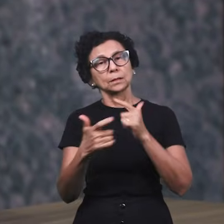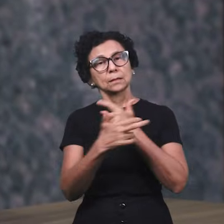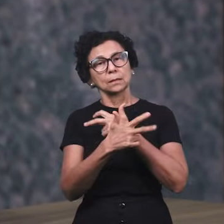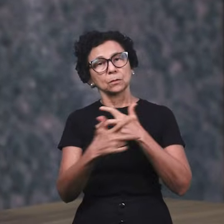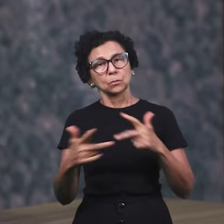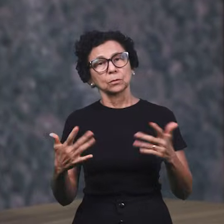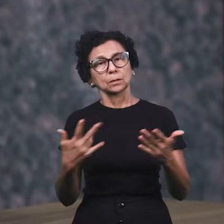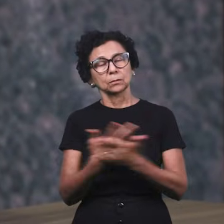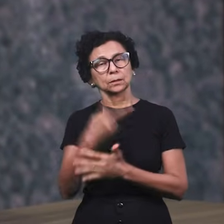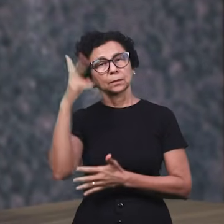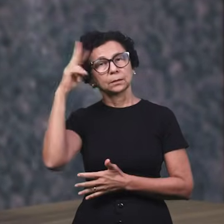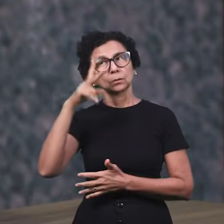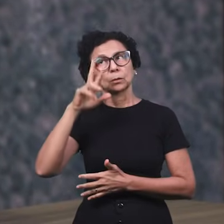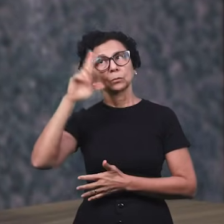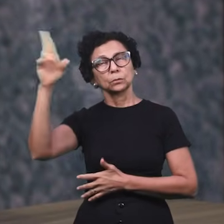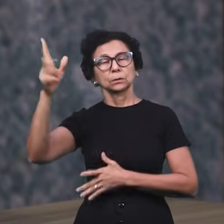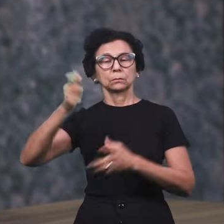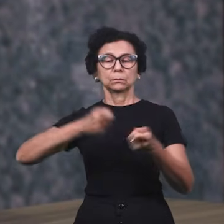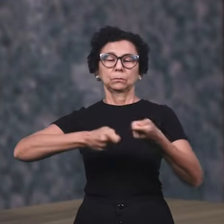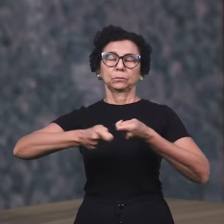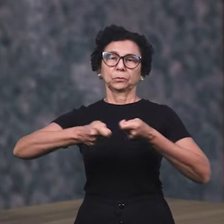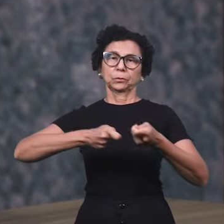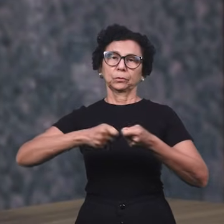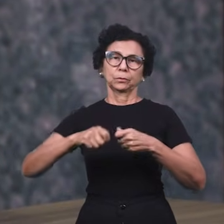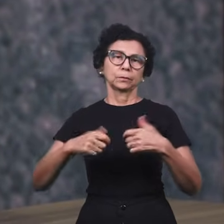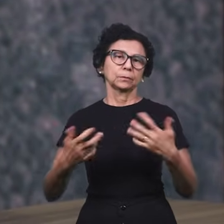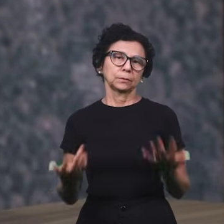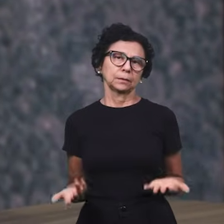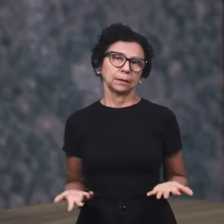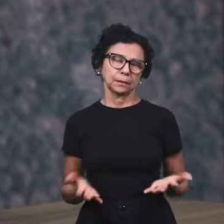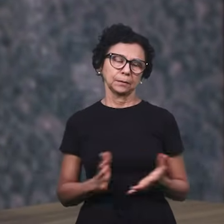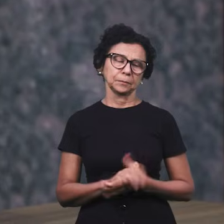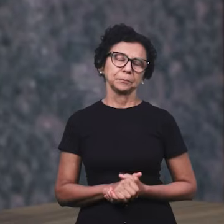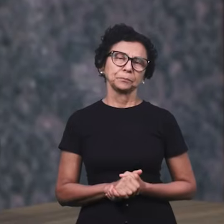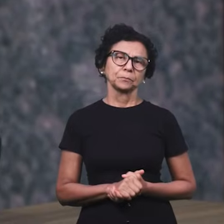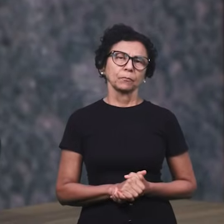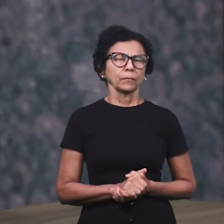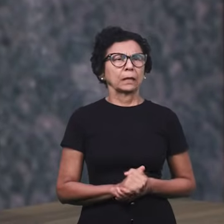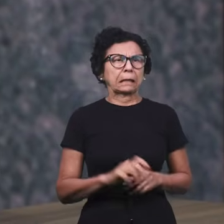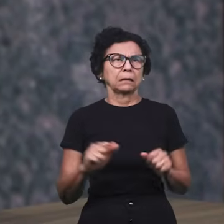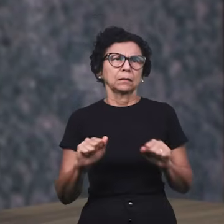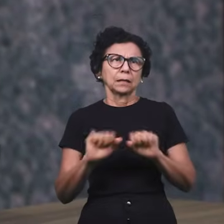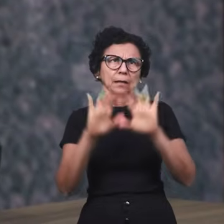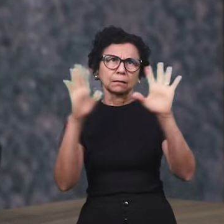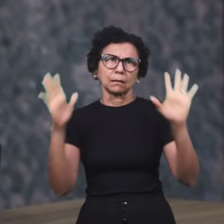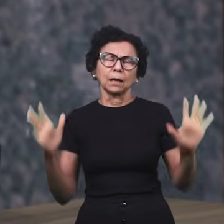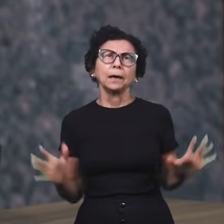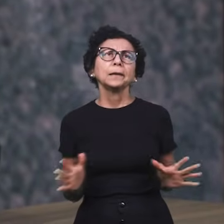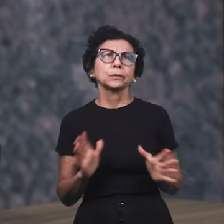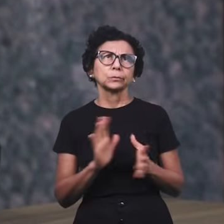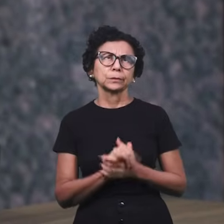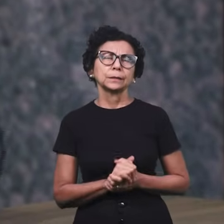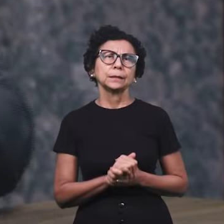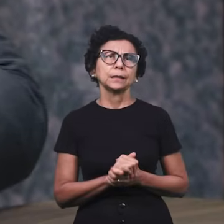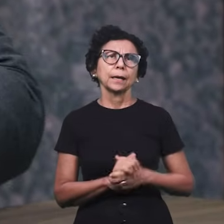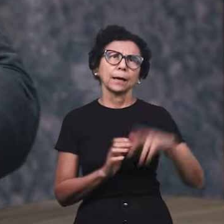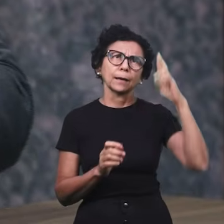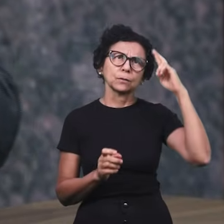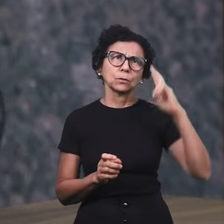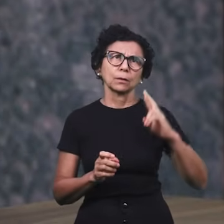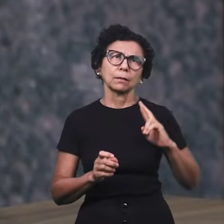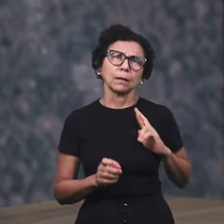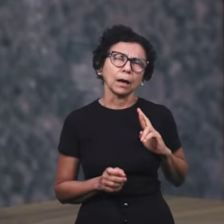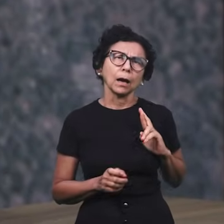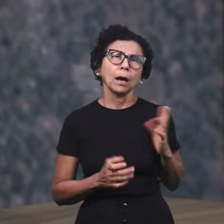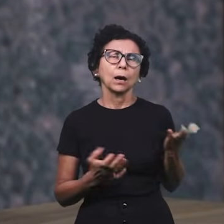estão sob o controle soberano de Deus. É claro que numa abordagem racional, numa abordagem acadêmica,